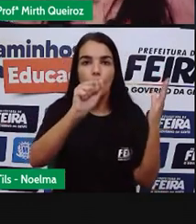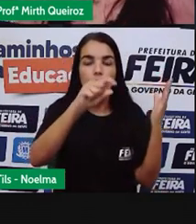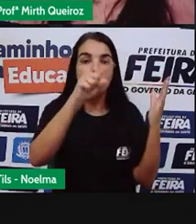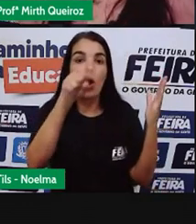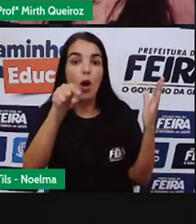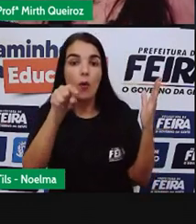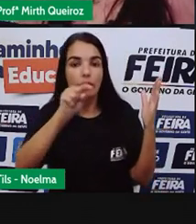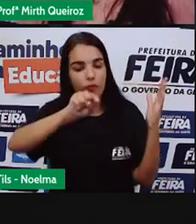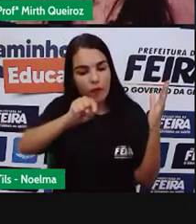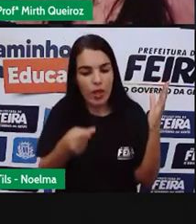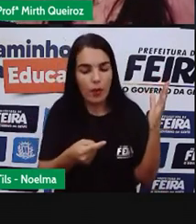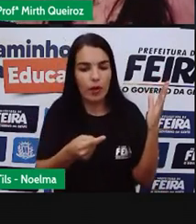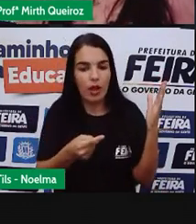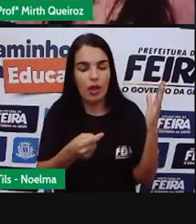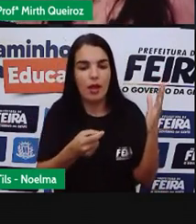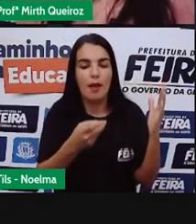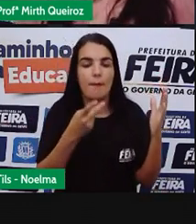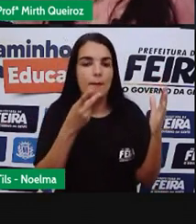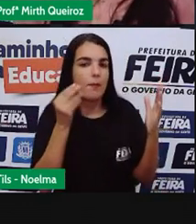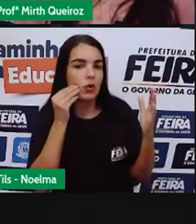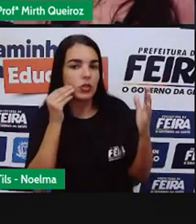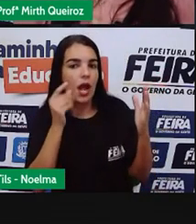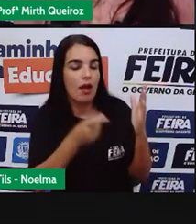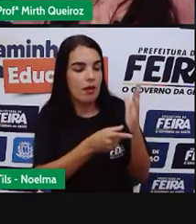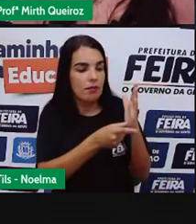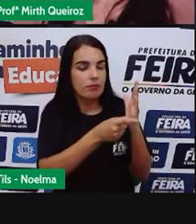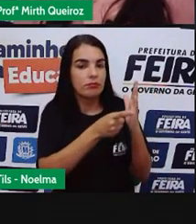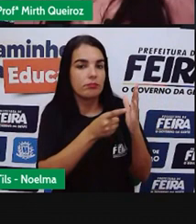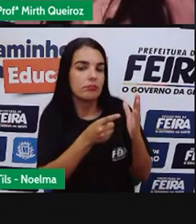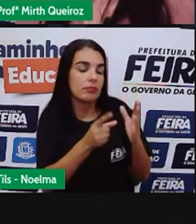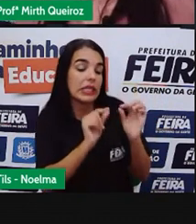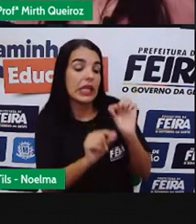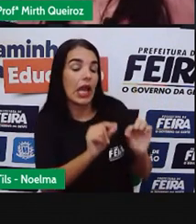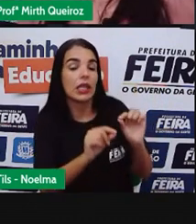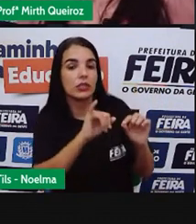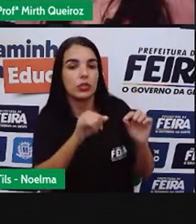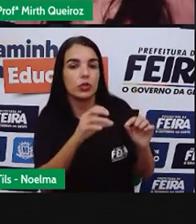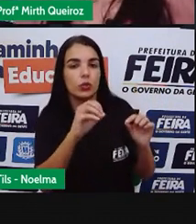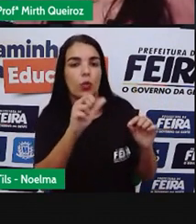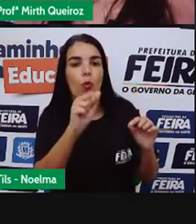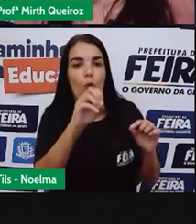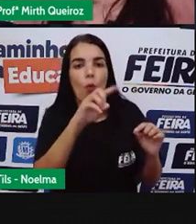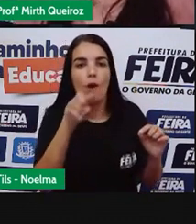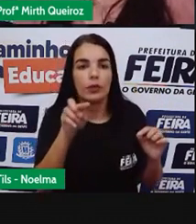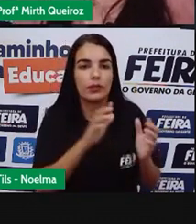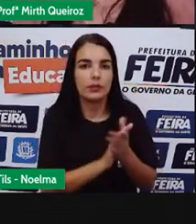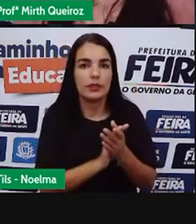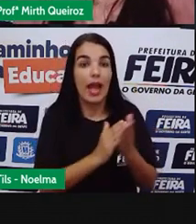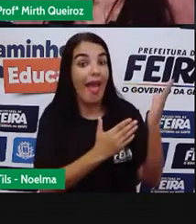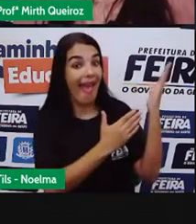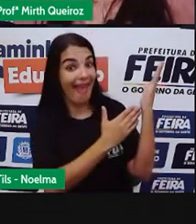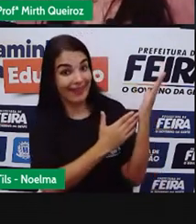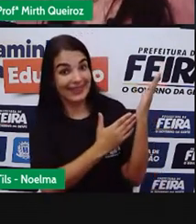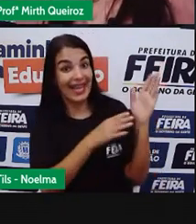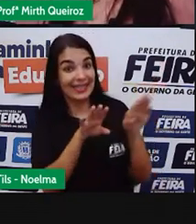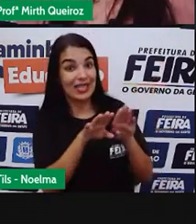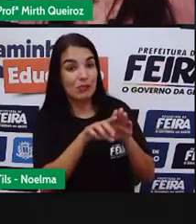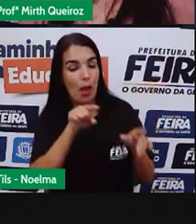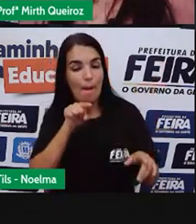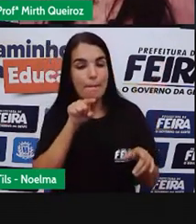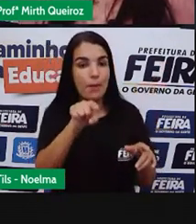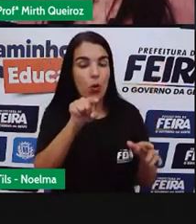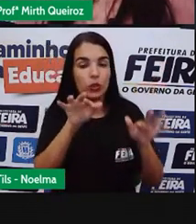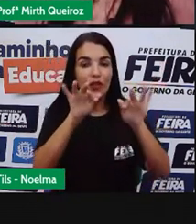está explicando quem é João. Nós estudamos também aí o ponto final, que ele é usado